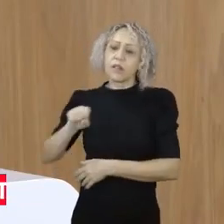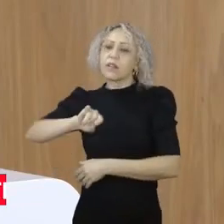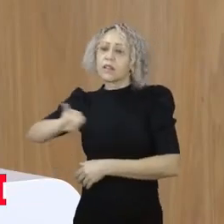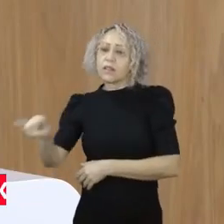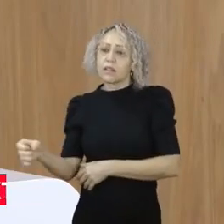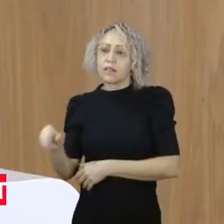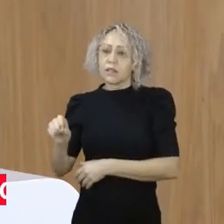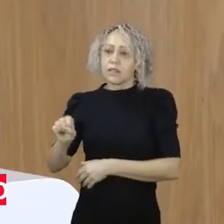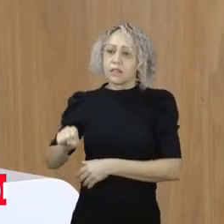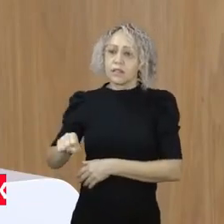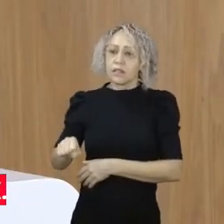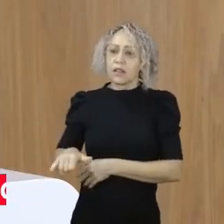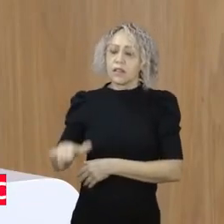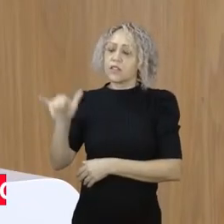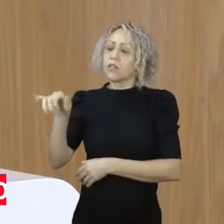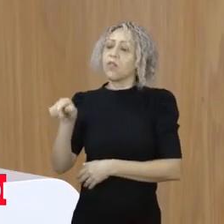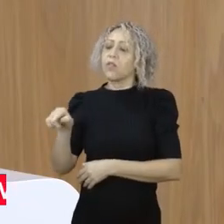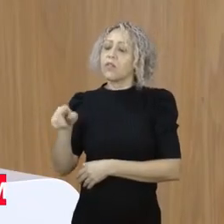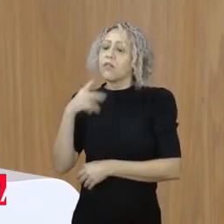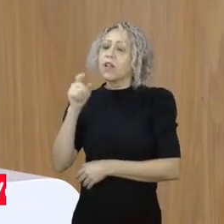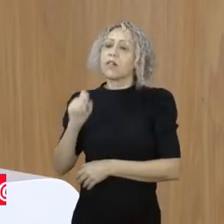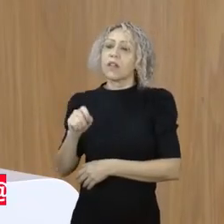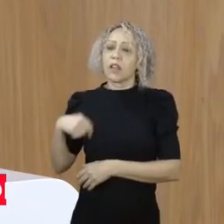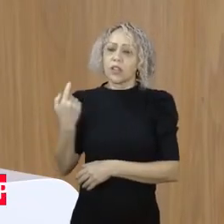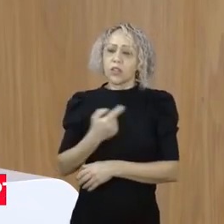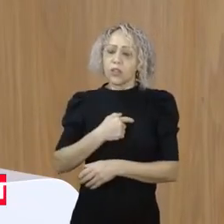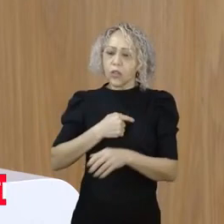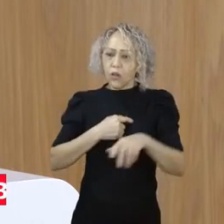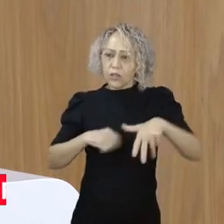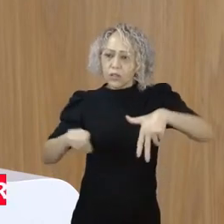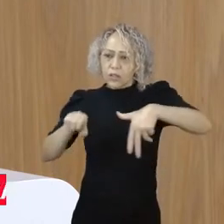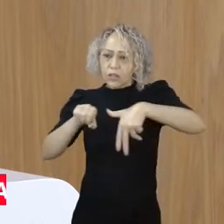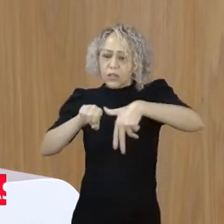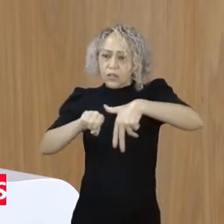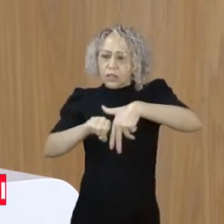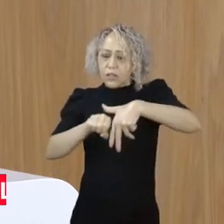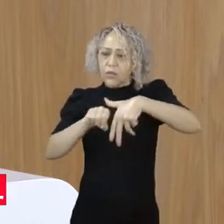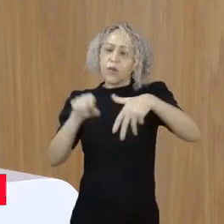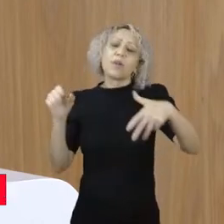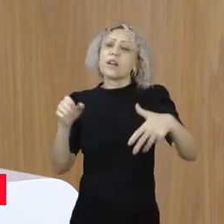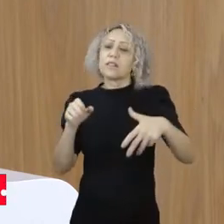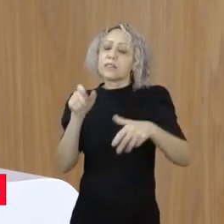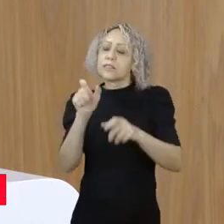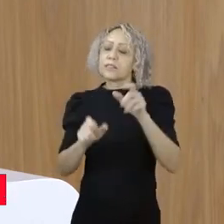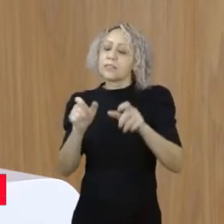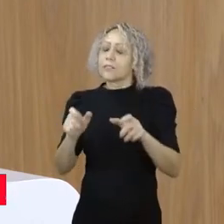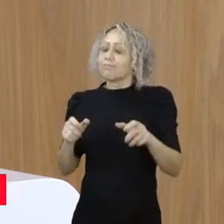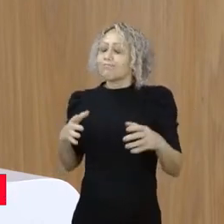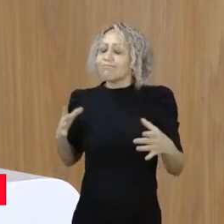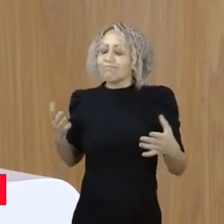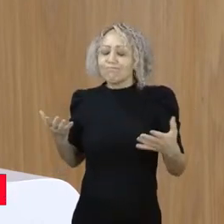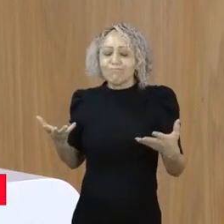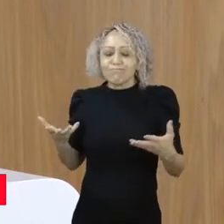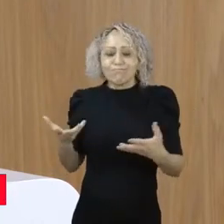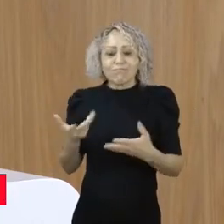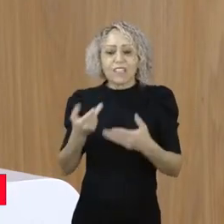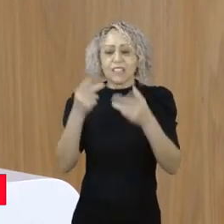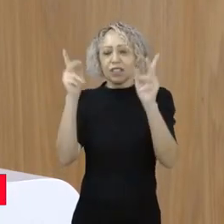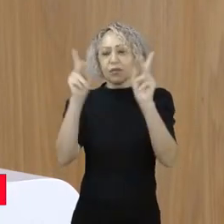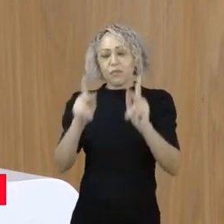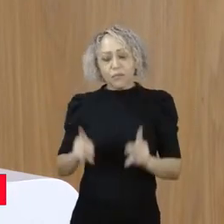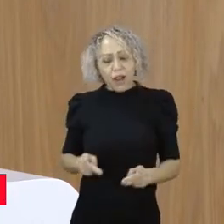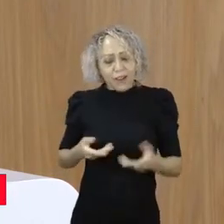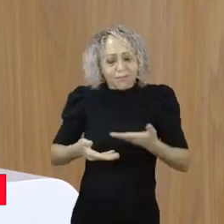nossa diplomacia é 5 estrelas, ao contrário do tuiteiro e blogueiro ministro do genocida